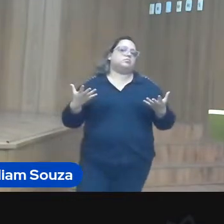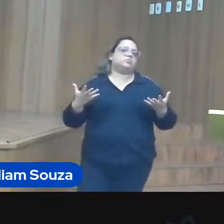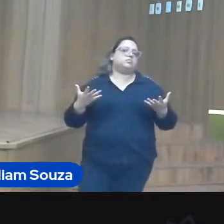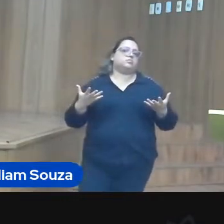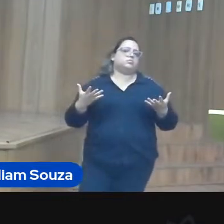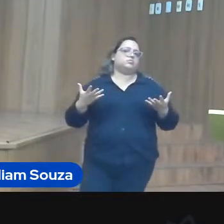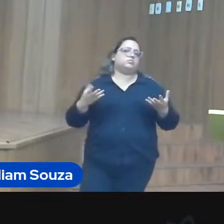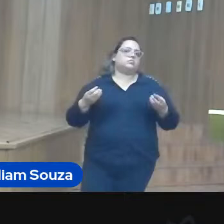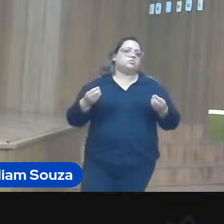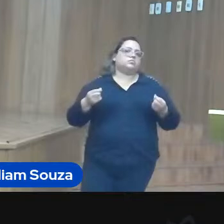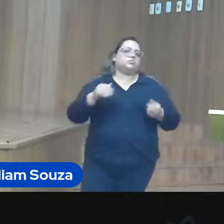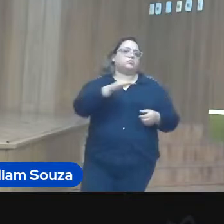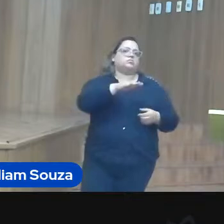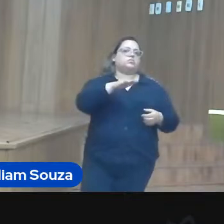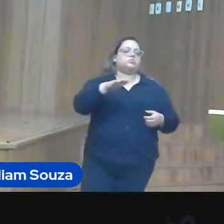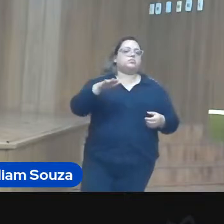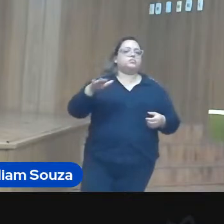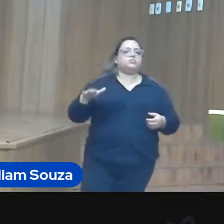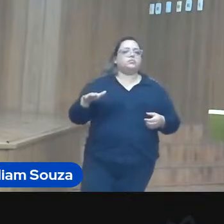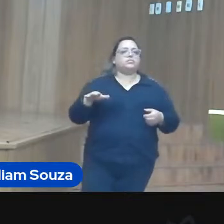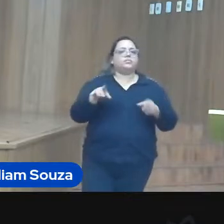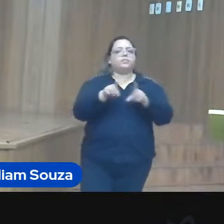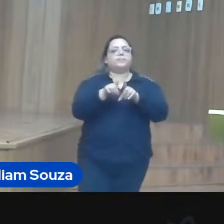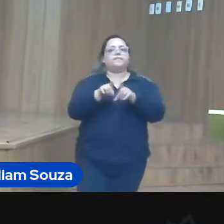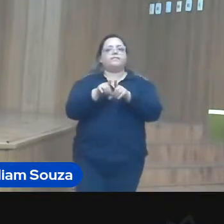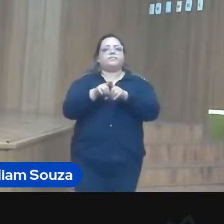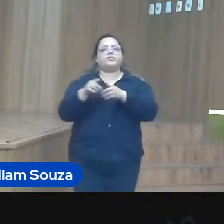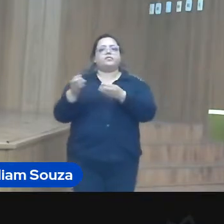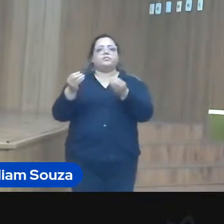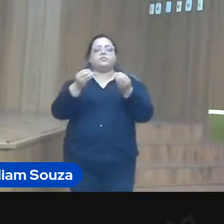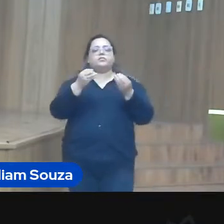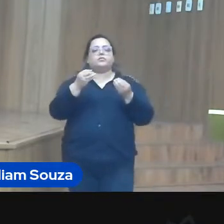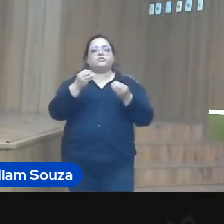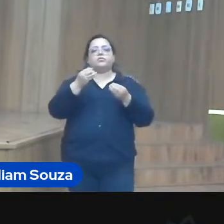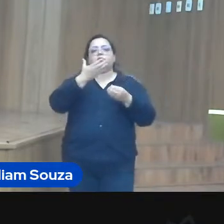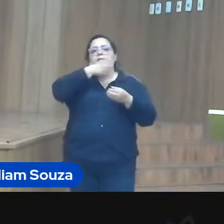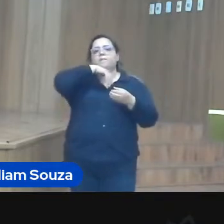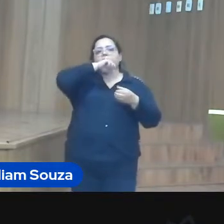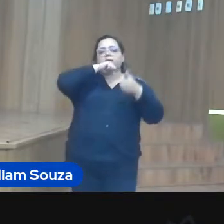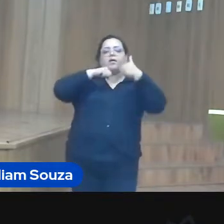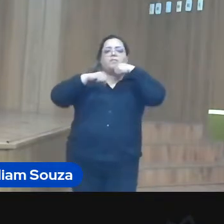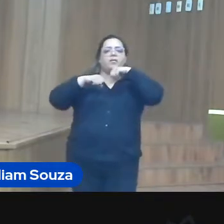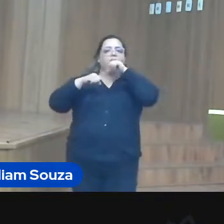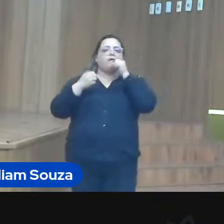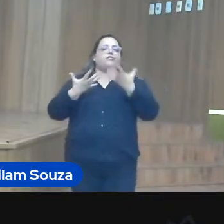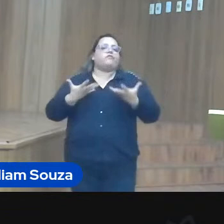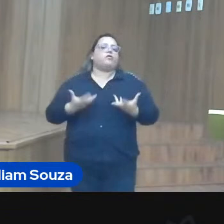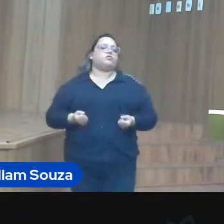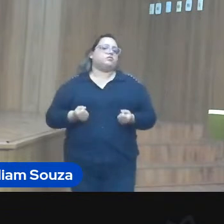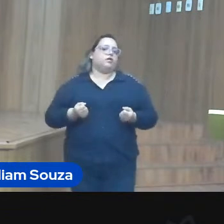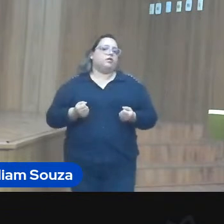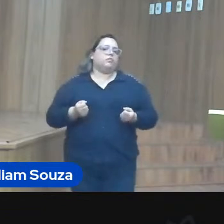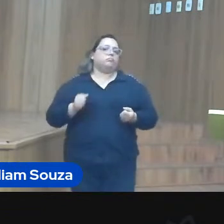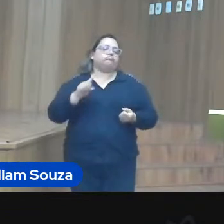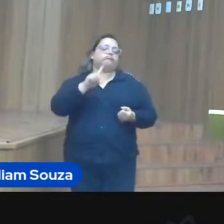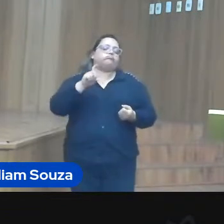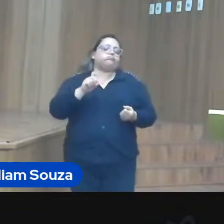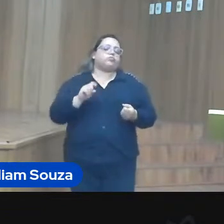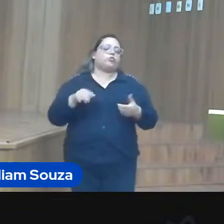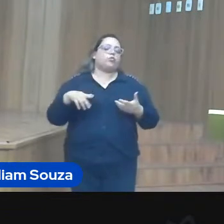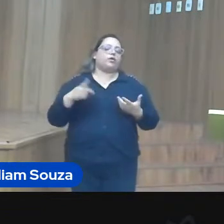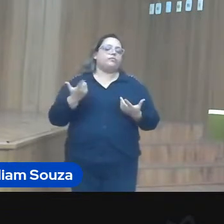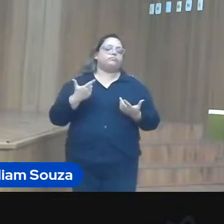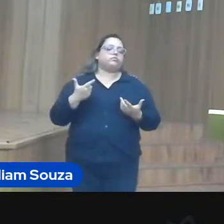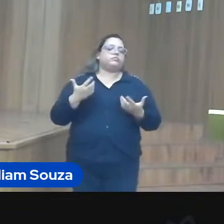para as crianças e muitos pais não vão aceitar isso. Por que não vão aceitar isso? Então isso daí é